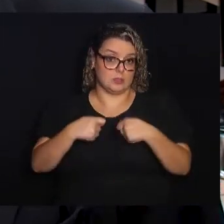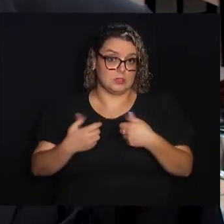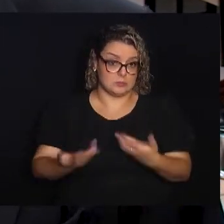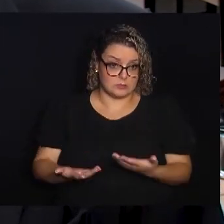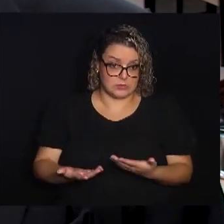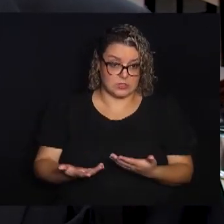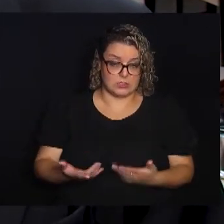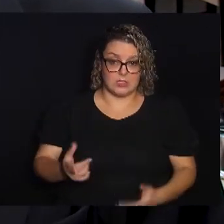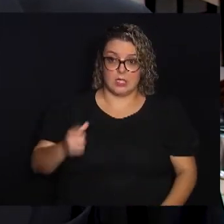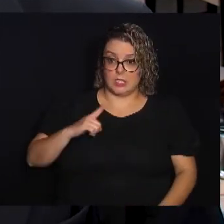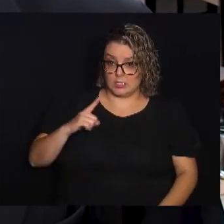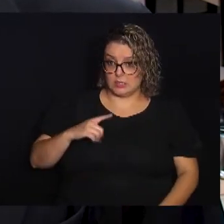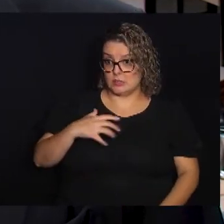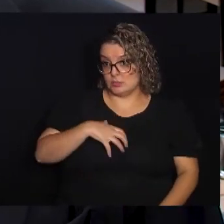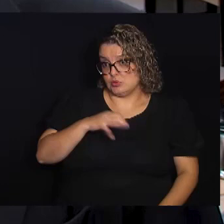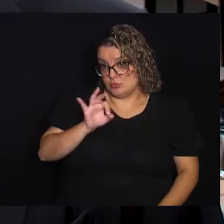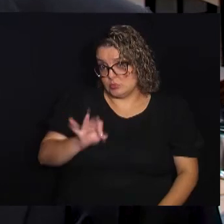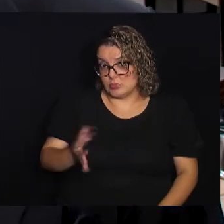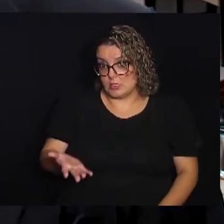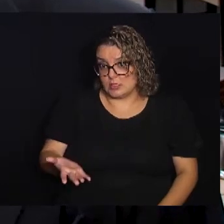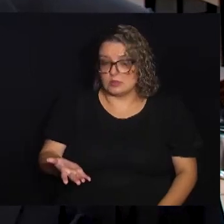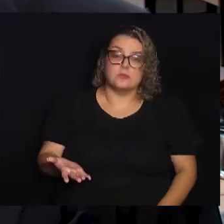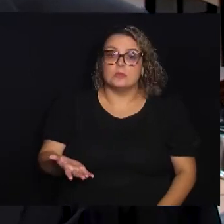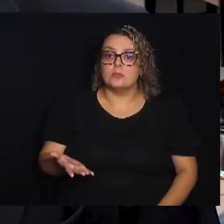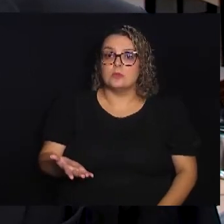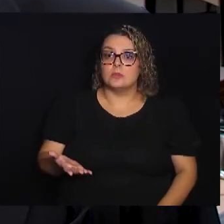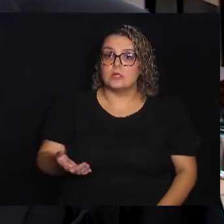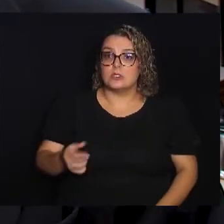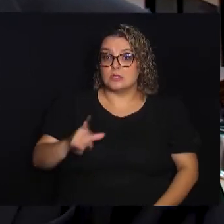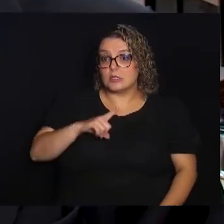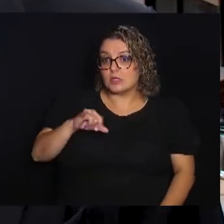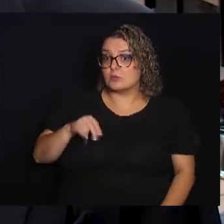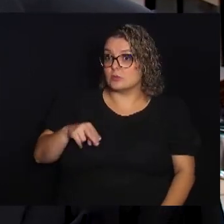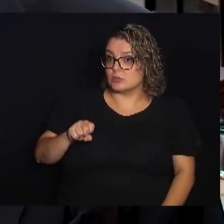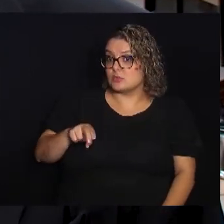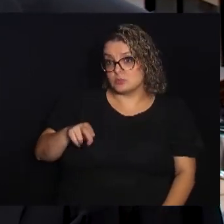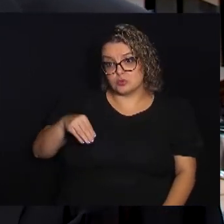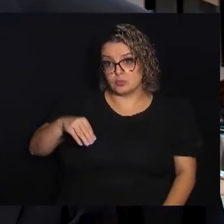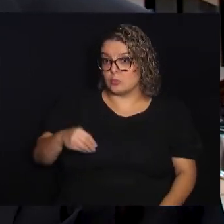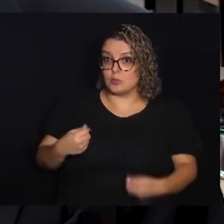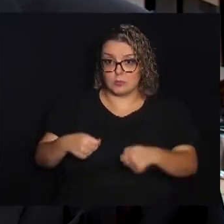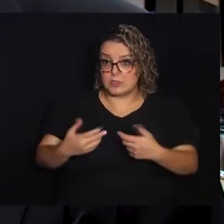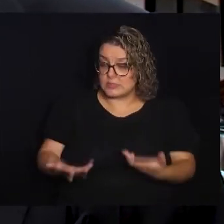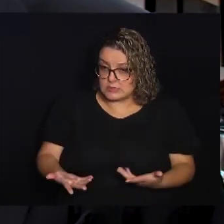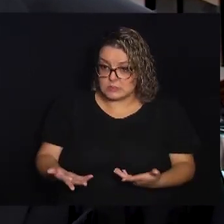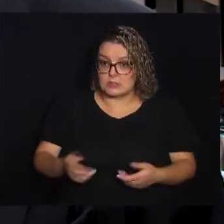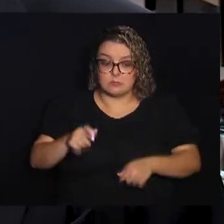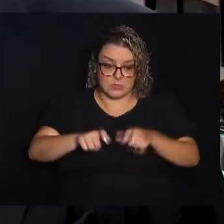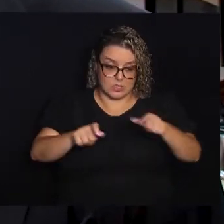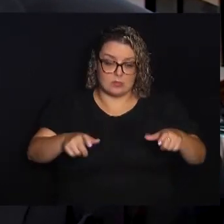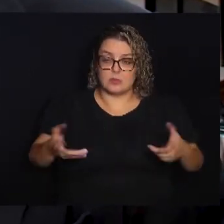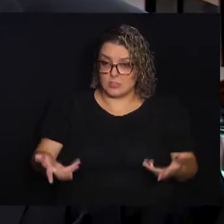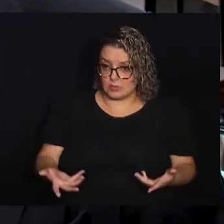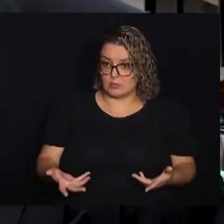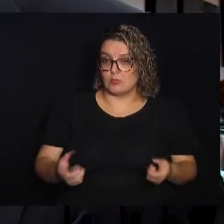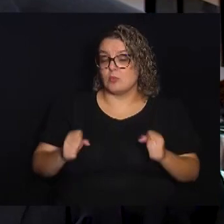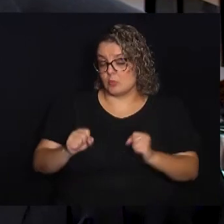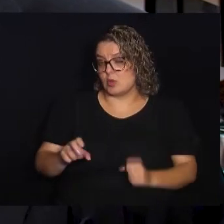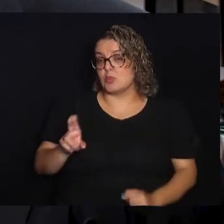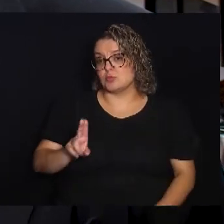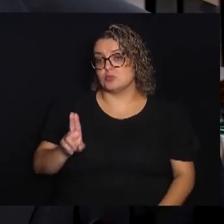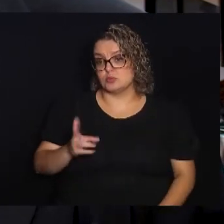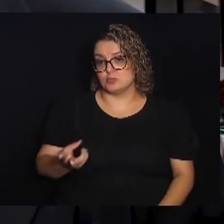nós precisamos tê-los em condições, com os insumos ali necessários para que essas